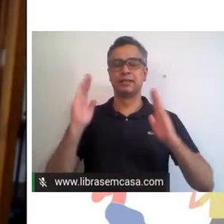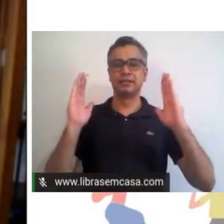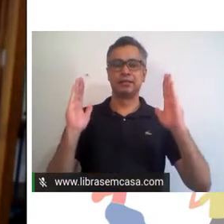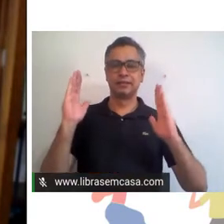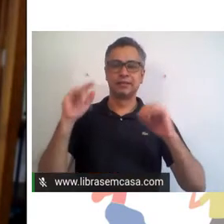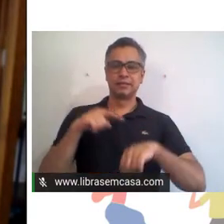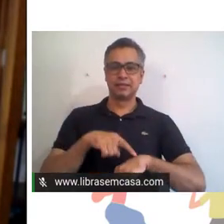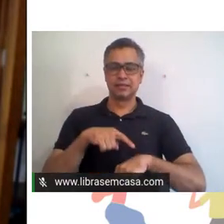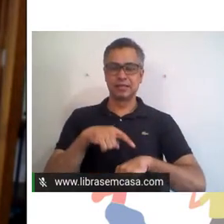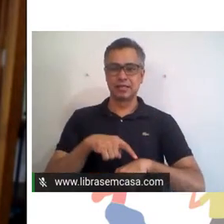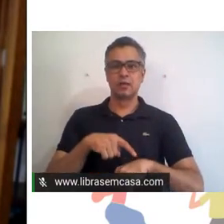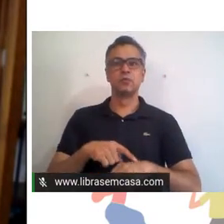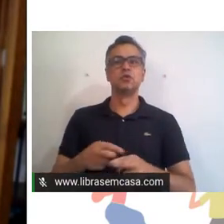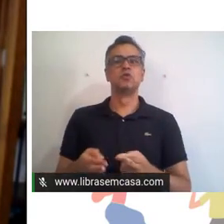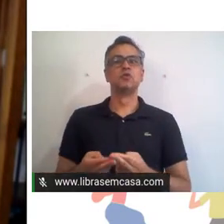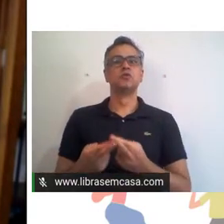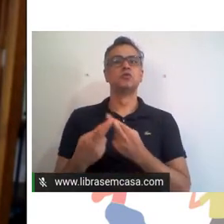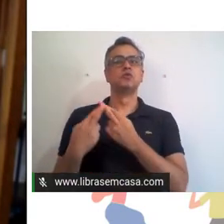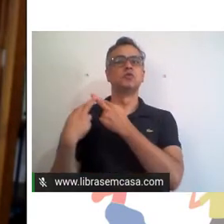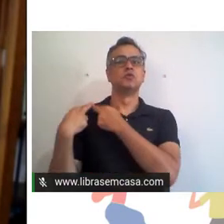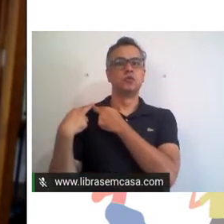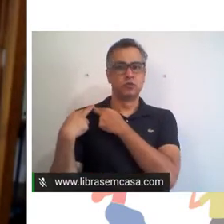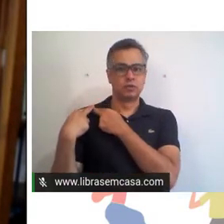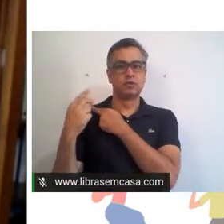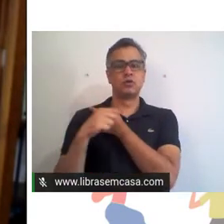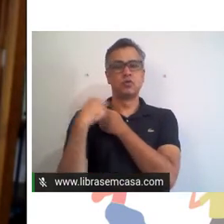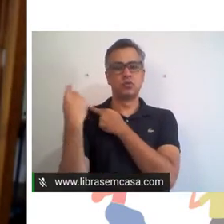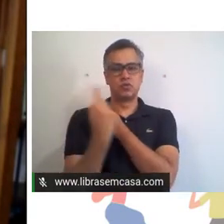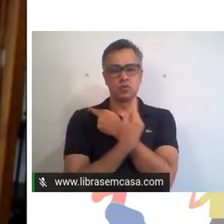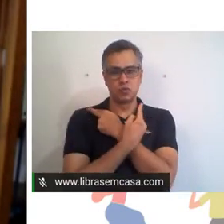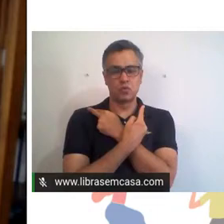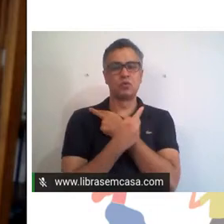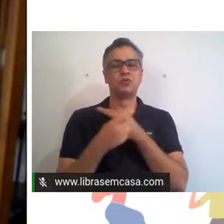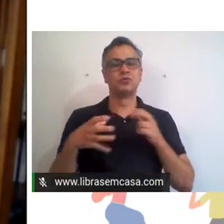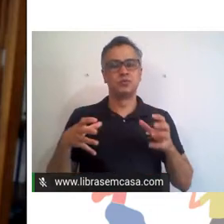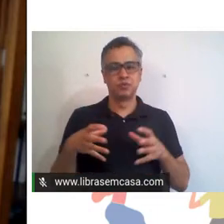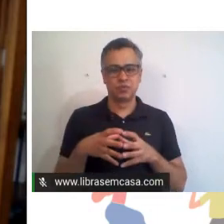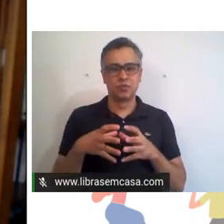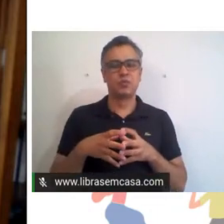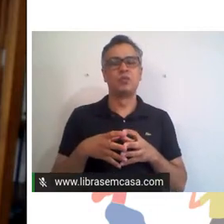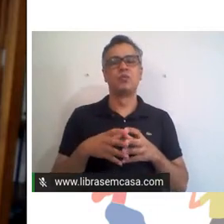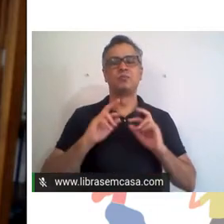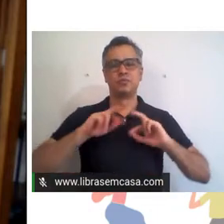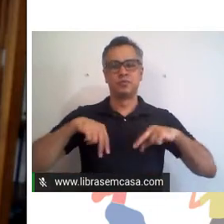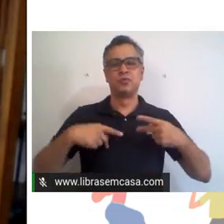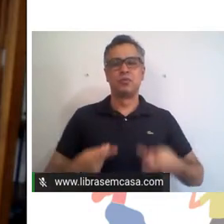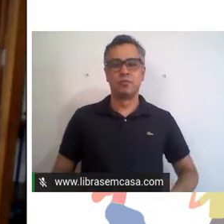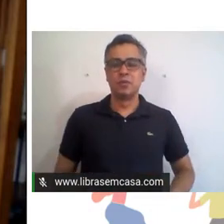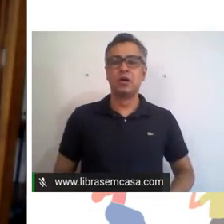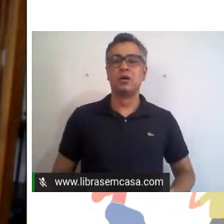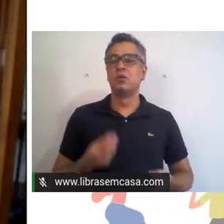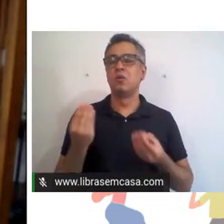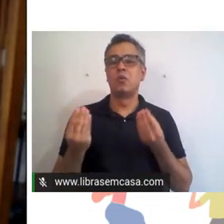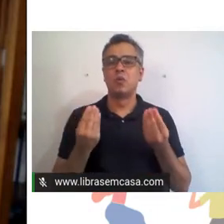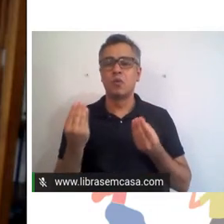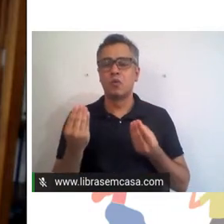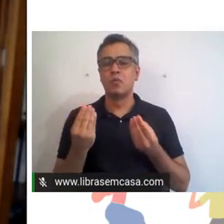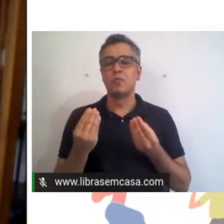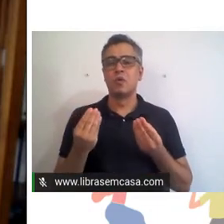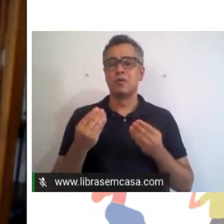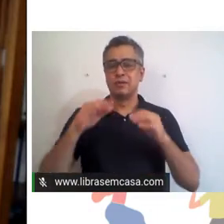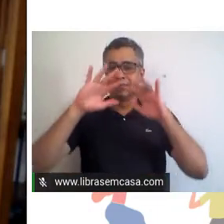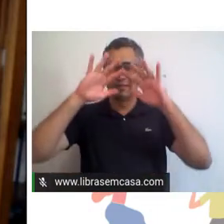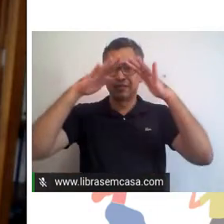uma responsabilidade muito grande para a nossa atual geração para lidar com as crises que nós